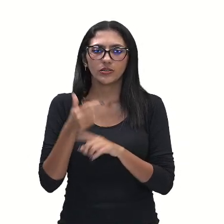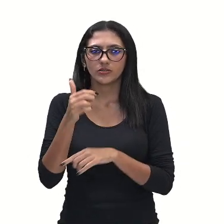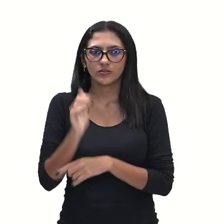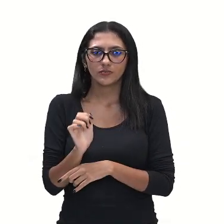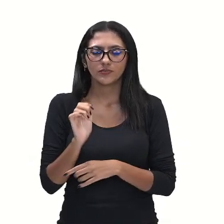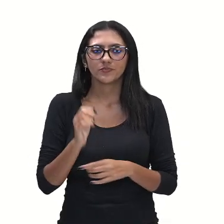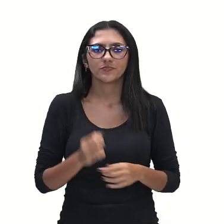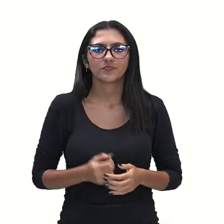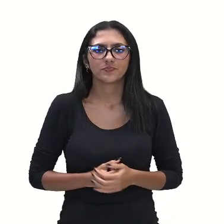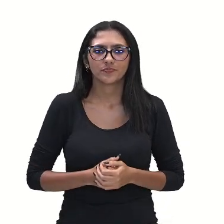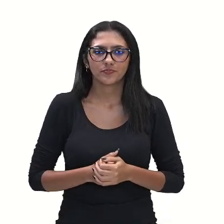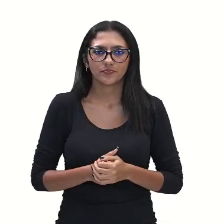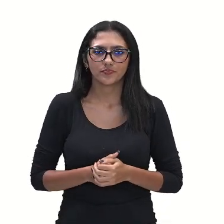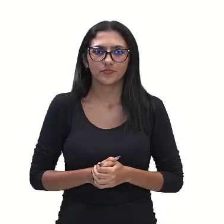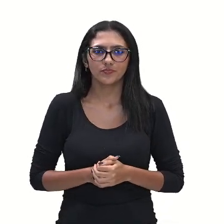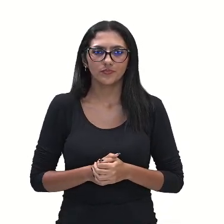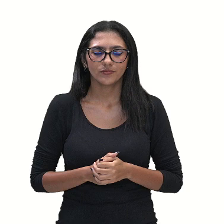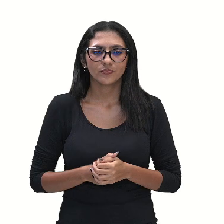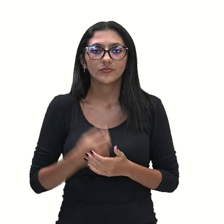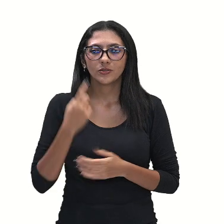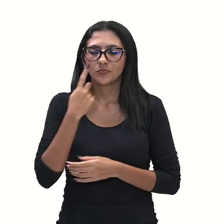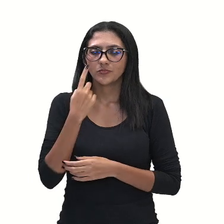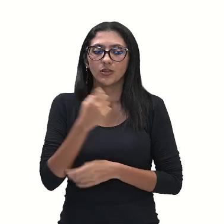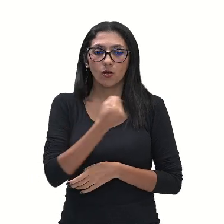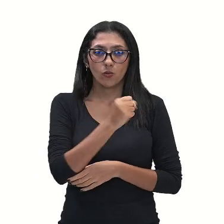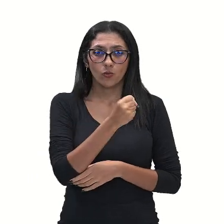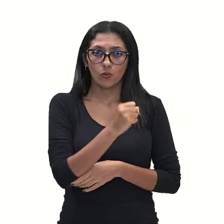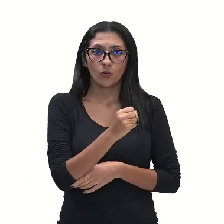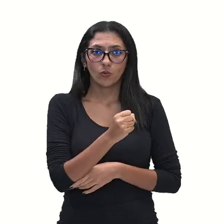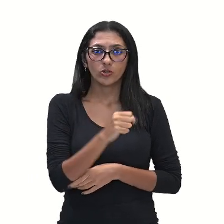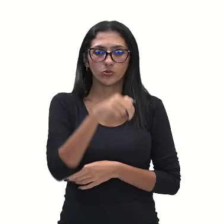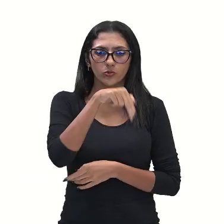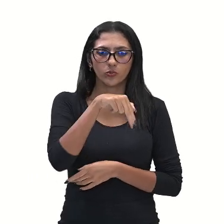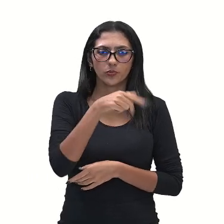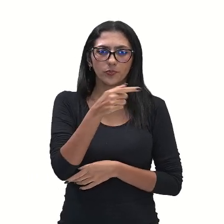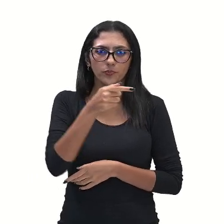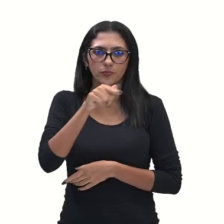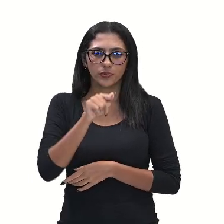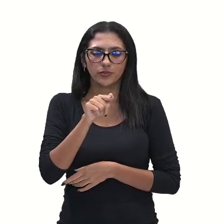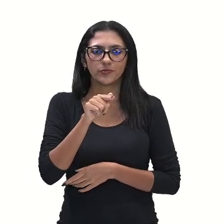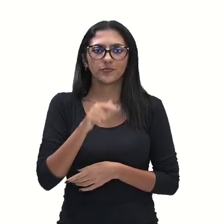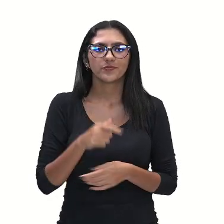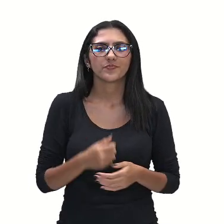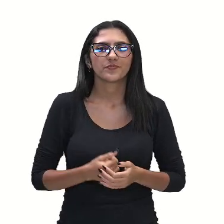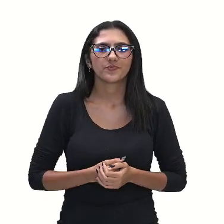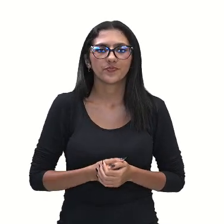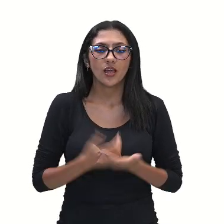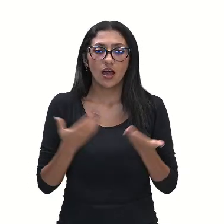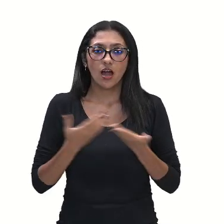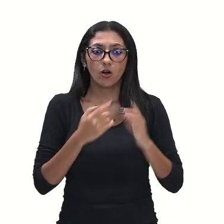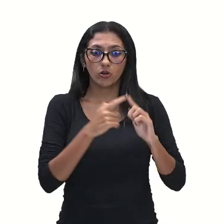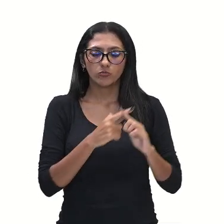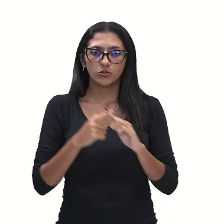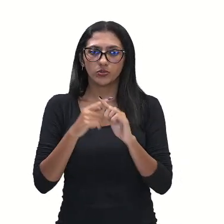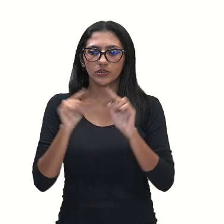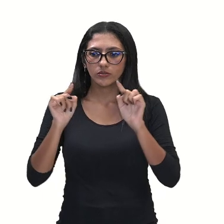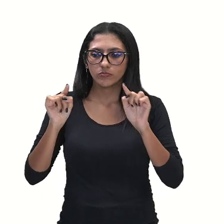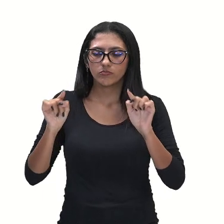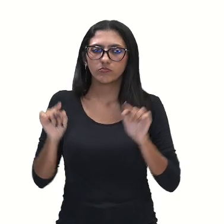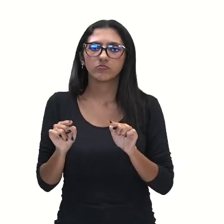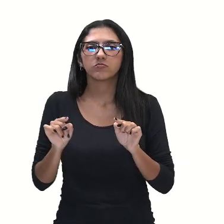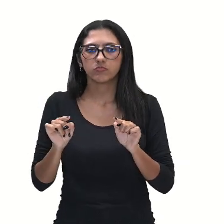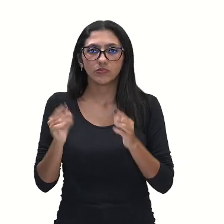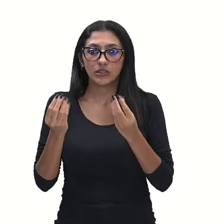Pessoal, π vezes 8 é 8π. Aqui, nesse caso, agora, a gente vai resolver a